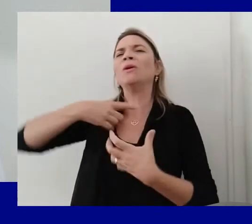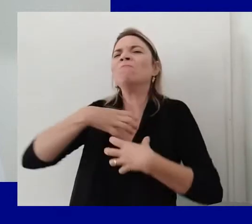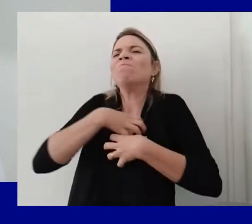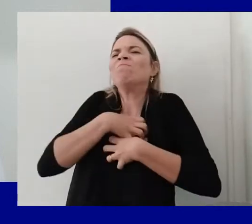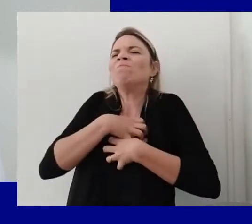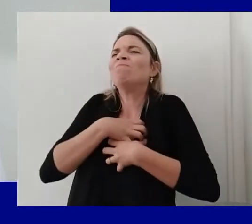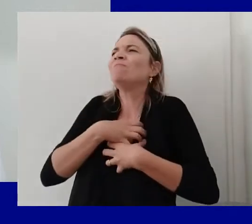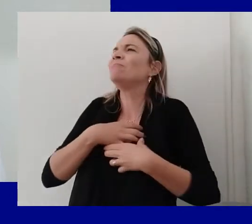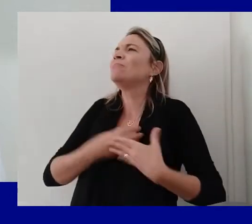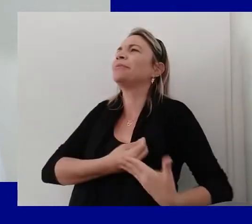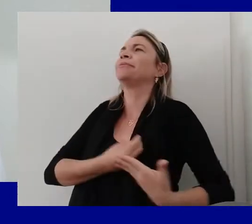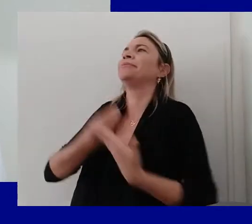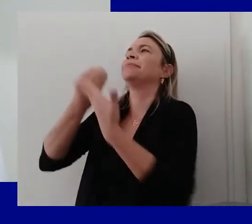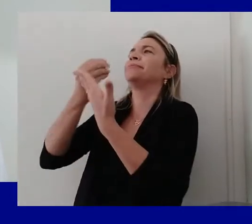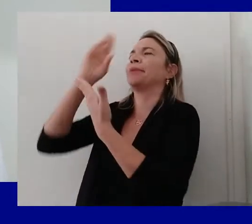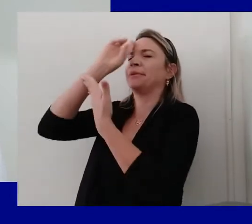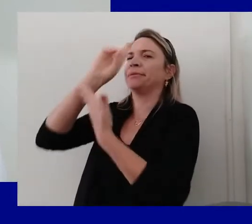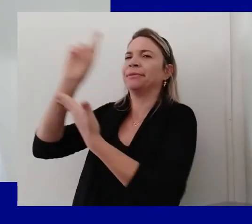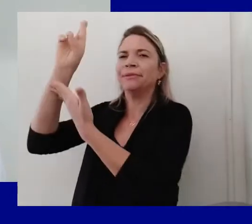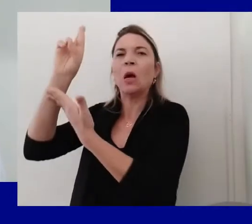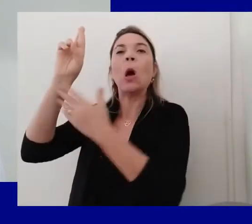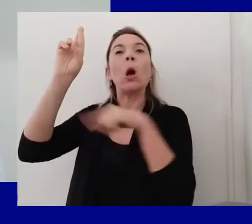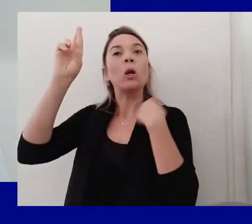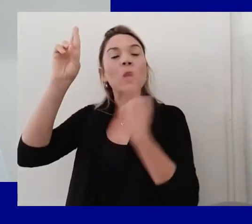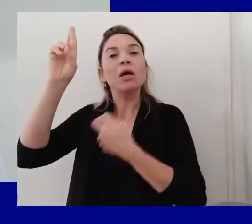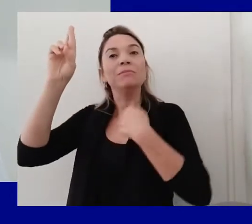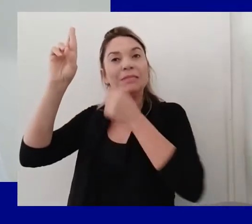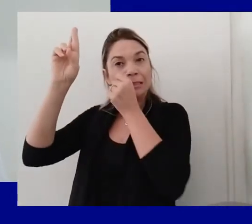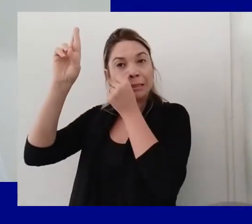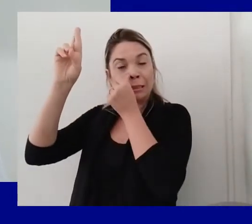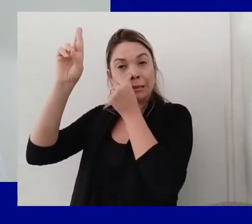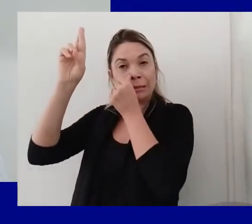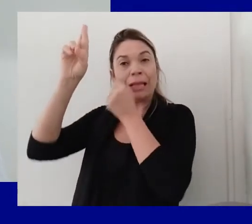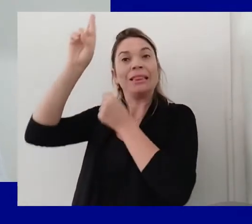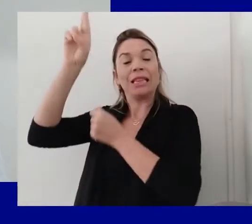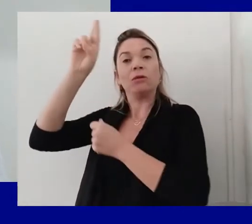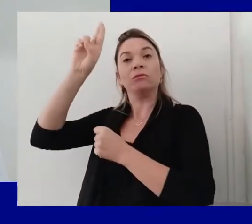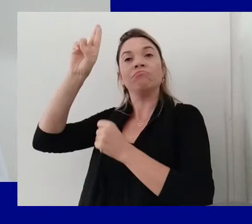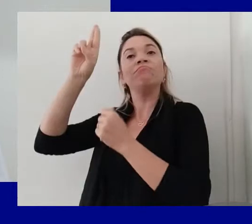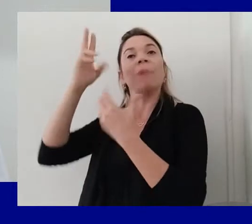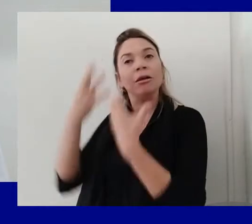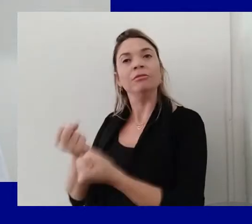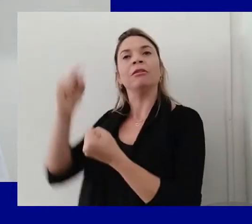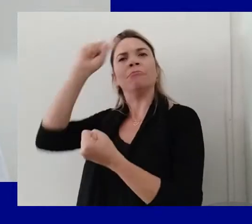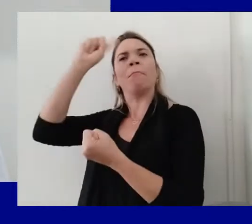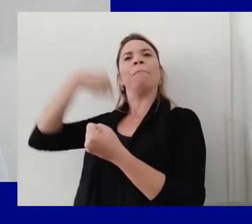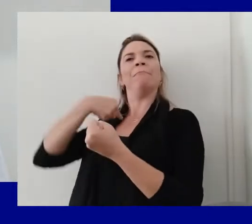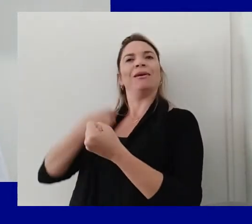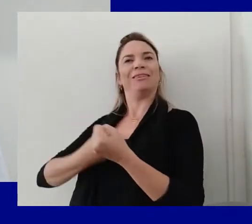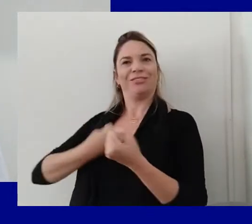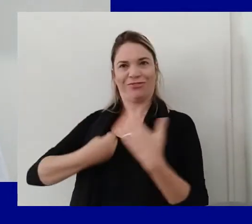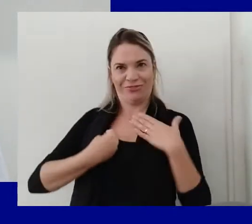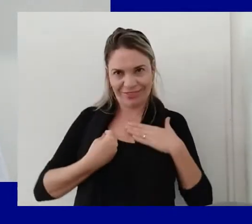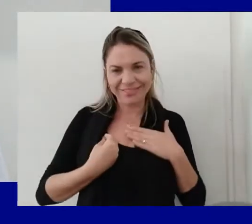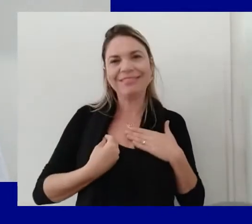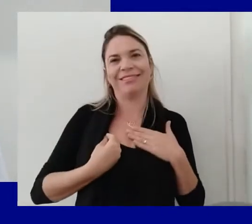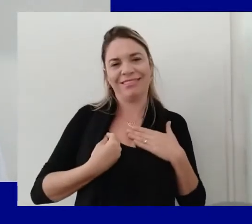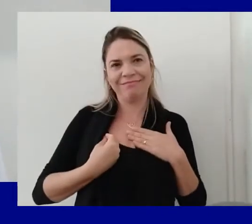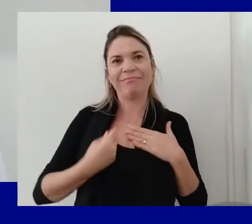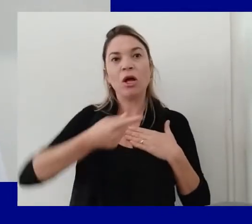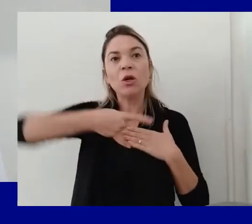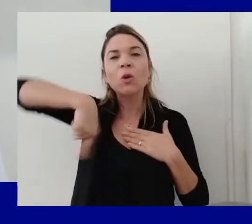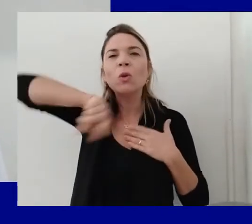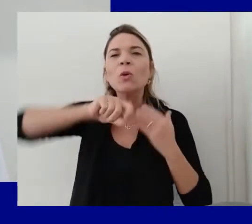que Deus seja de fato Senhor da nossa vida. Na oração, nós então exercitamos a dependência